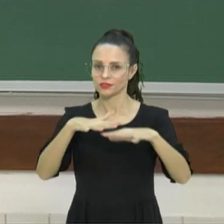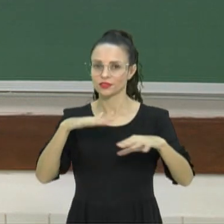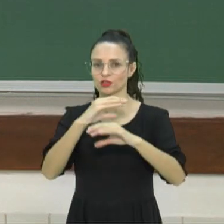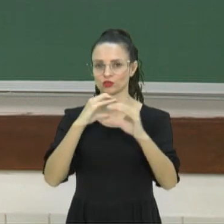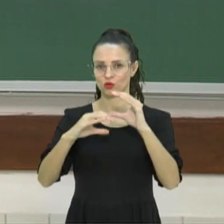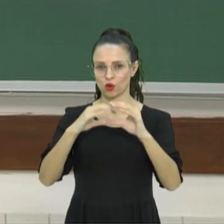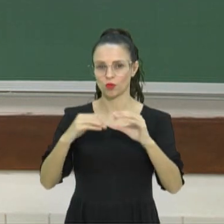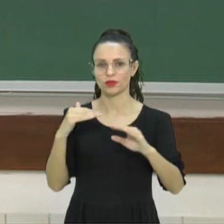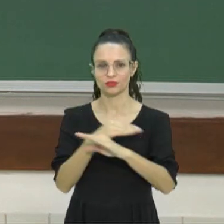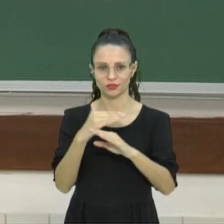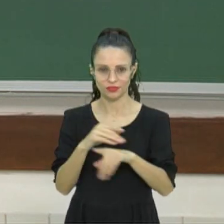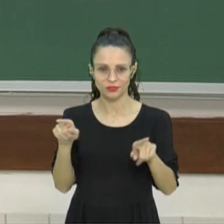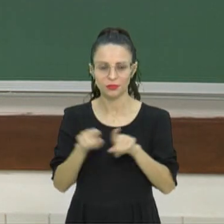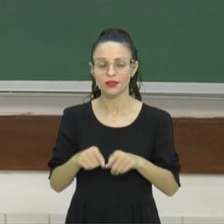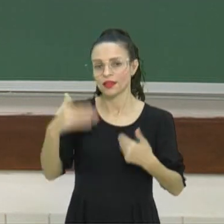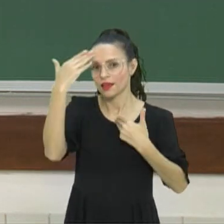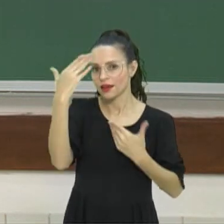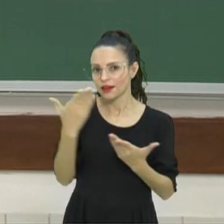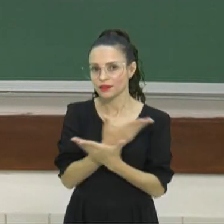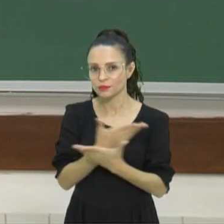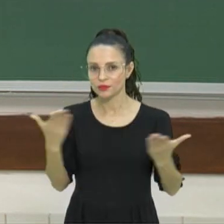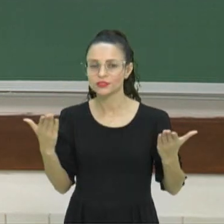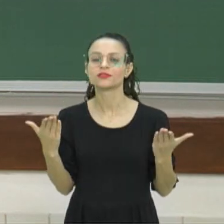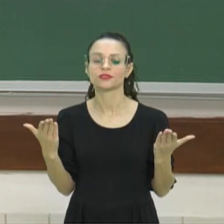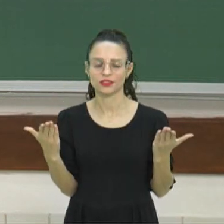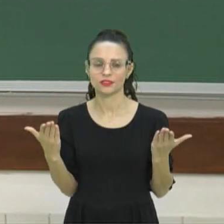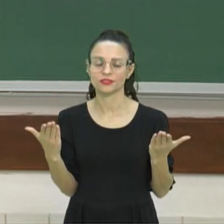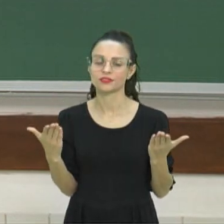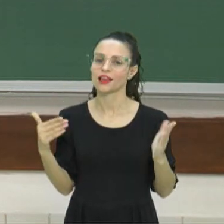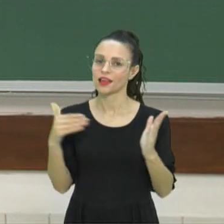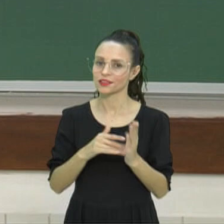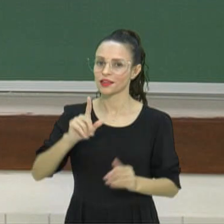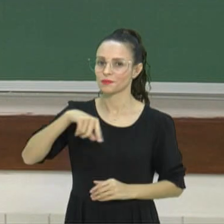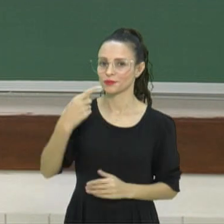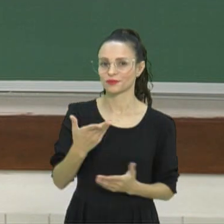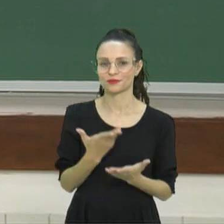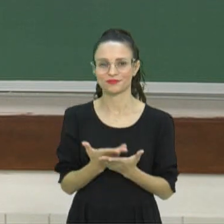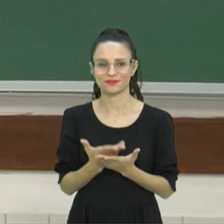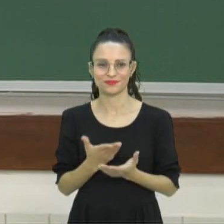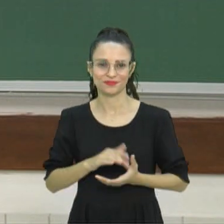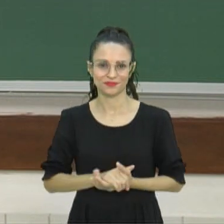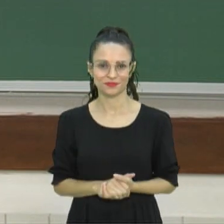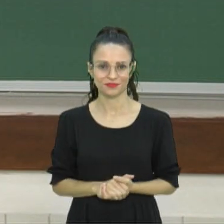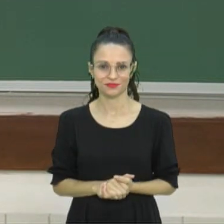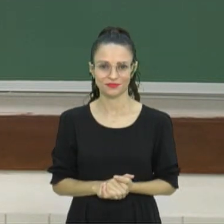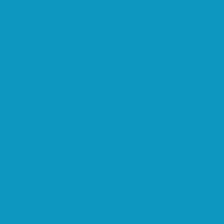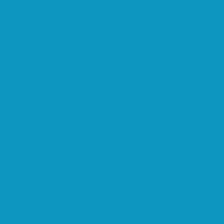Eu agradeço a participação de vocês e até a nossa próxima aula.